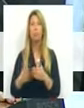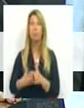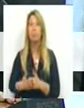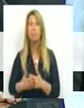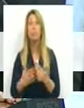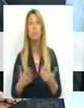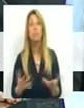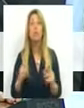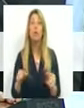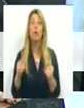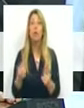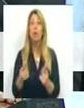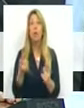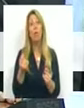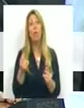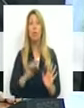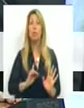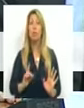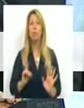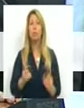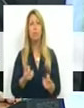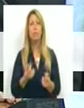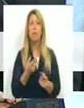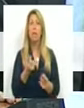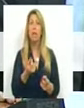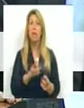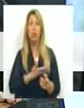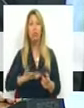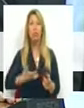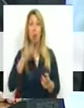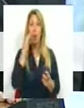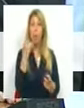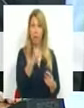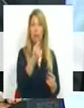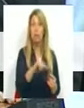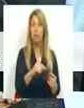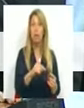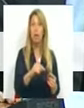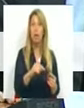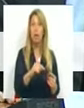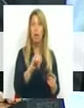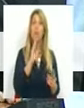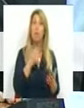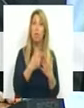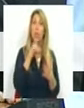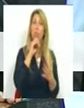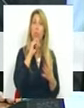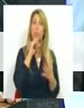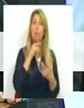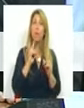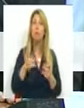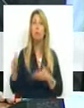de liquidez que o banco tinha naquela altura, digamos que permitia tomar uma estratégia